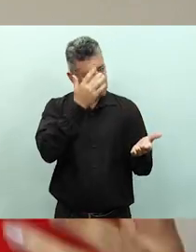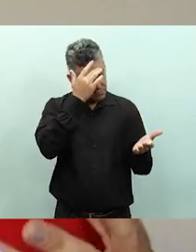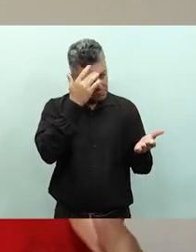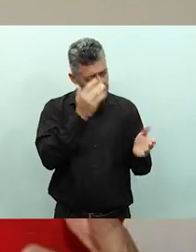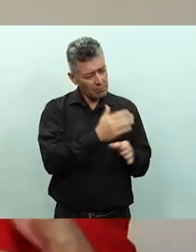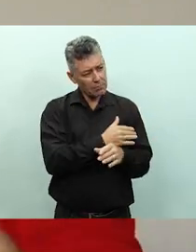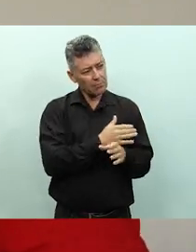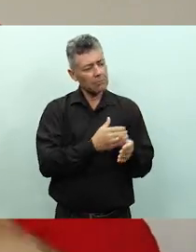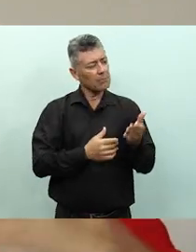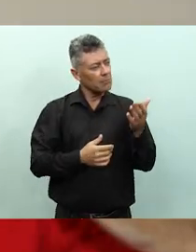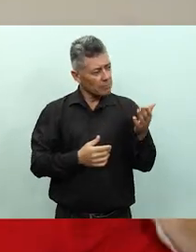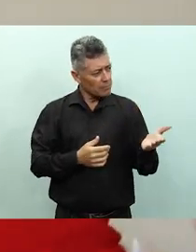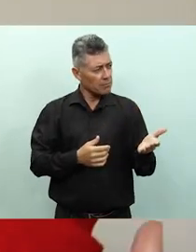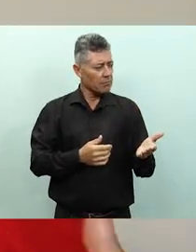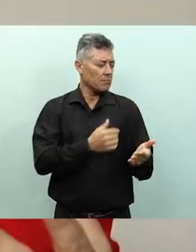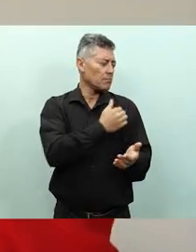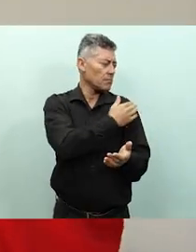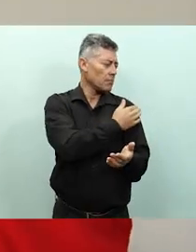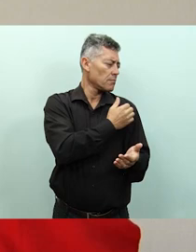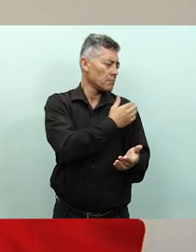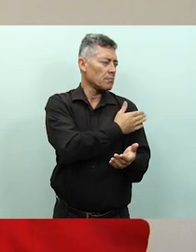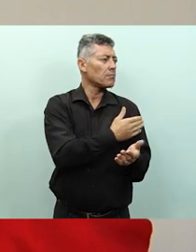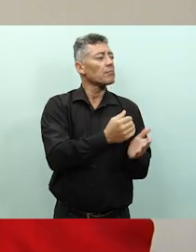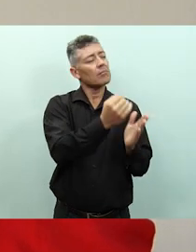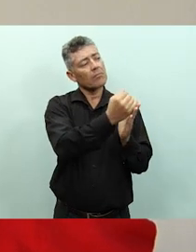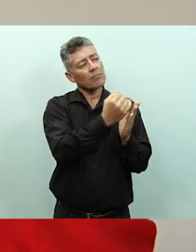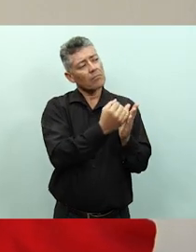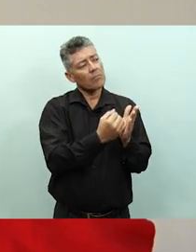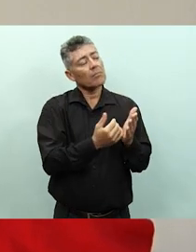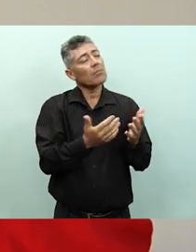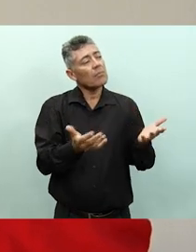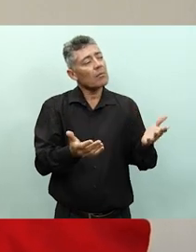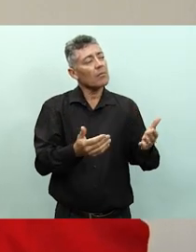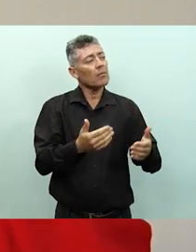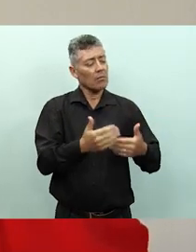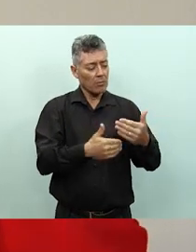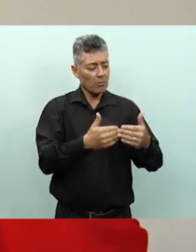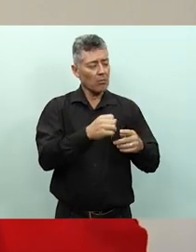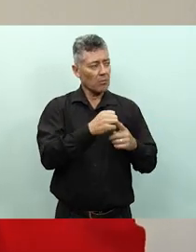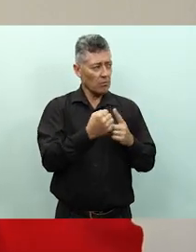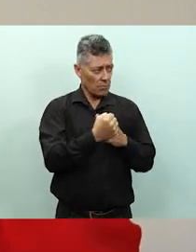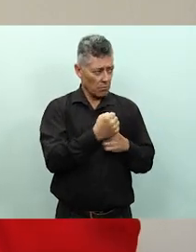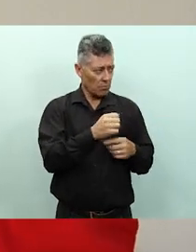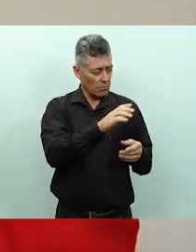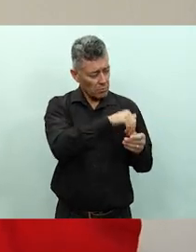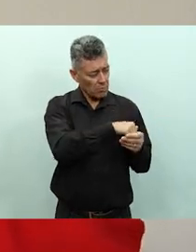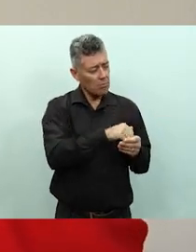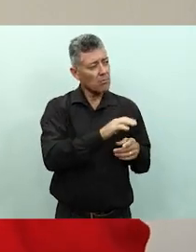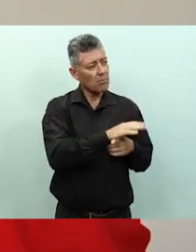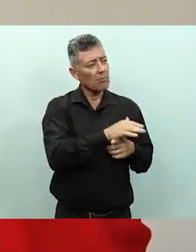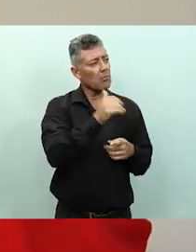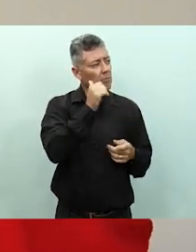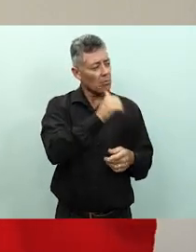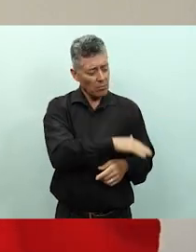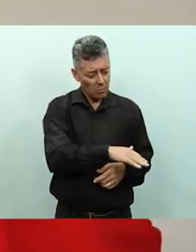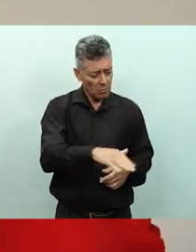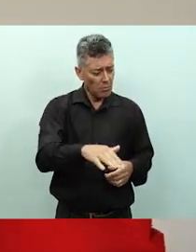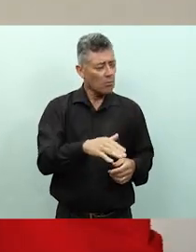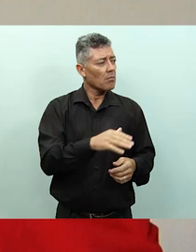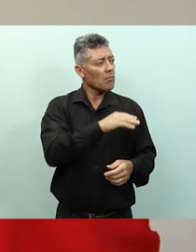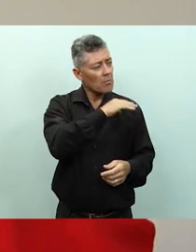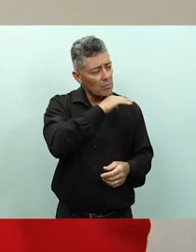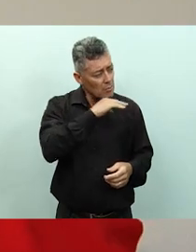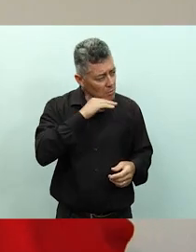mais vulnerável, que era excluída do processo de desenvolvimento econômico e social. Então, votou a favor das mulheres, das crianças,